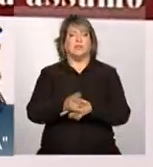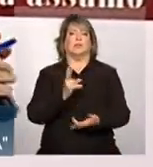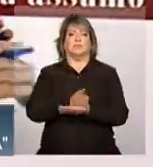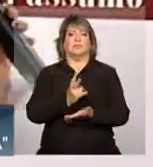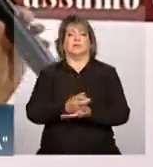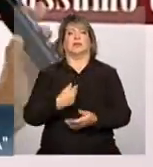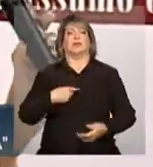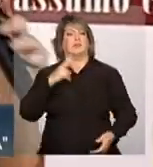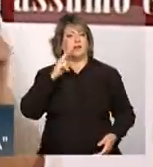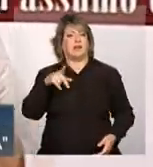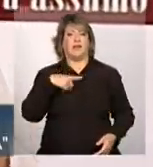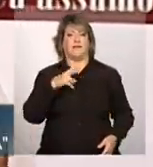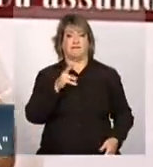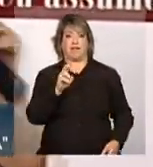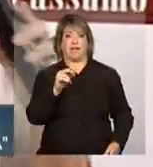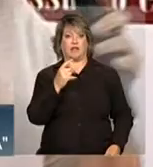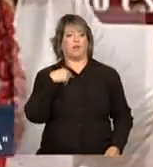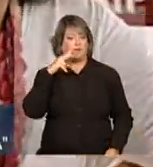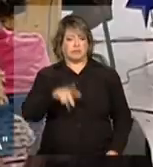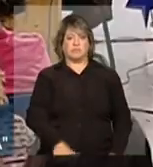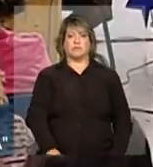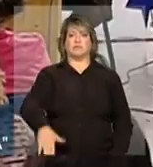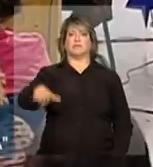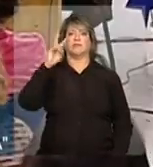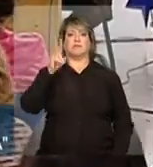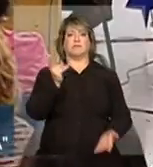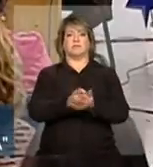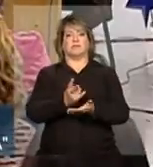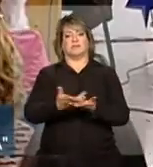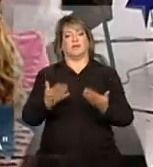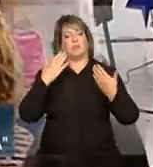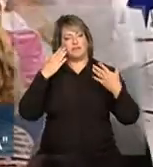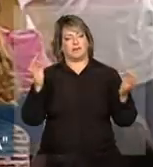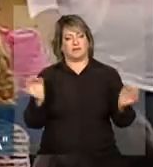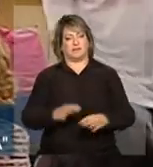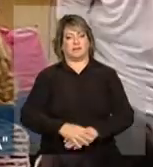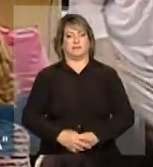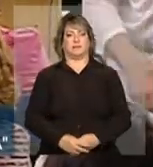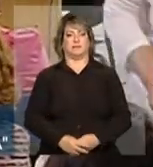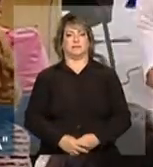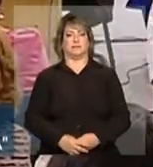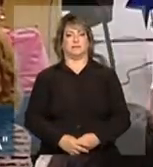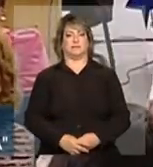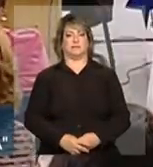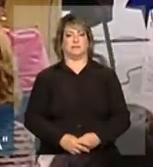com 56 e ele continua vereador. Mas os que não são vereadores...